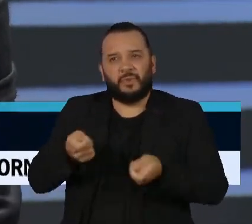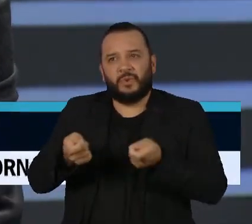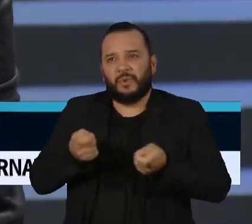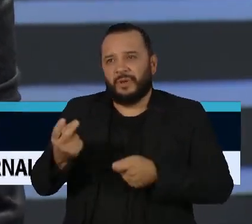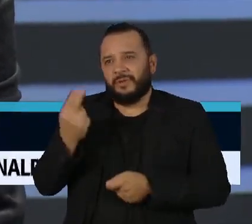lá no educador